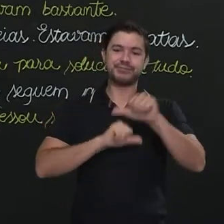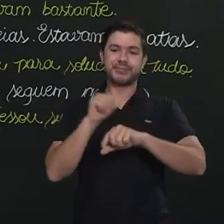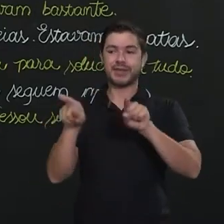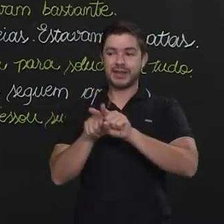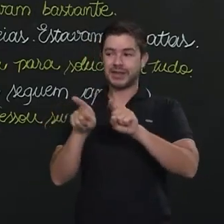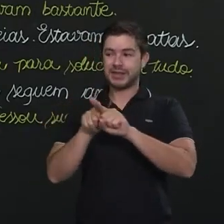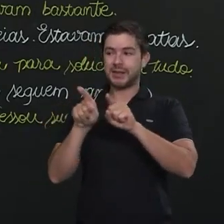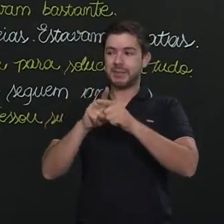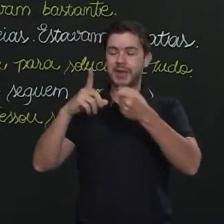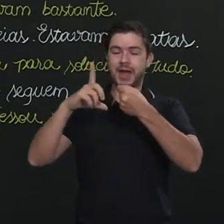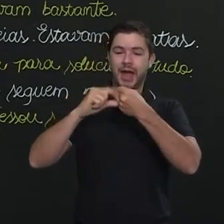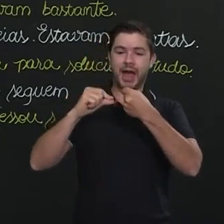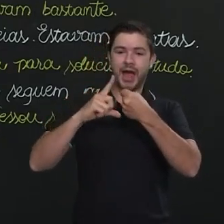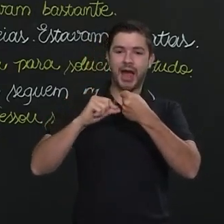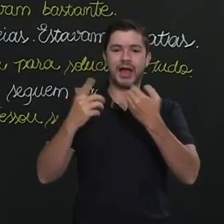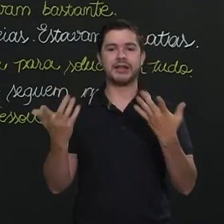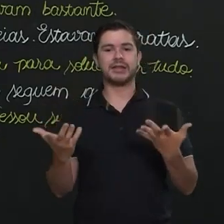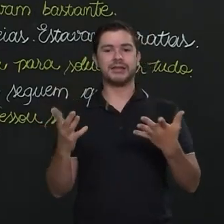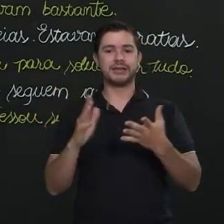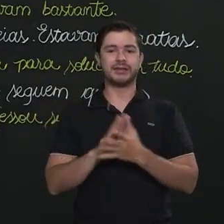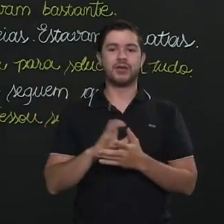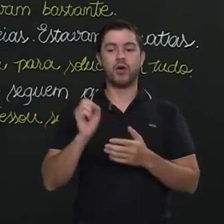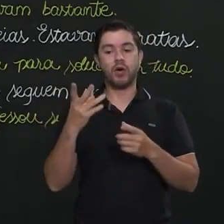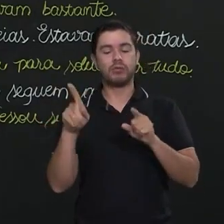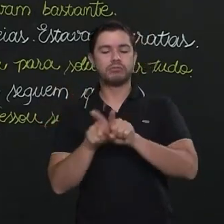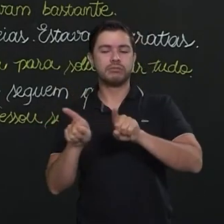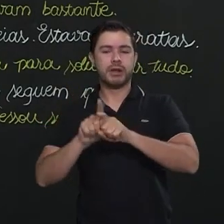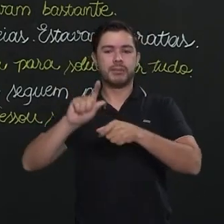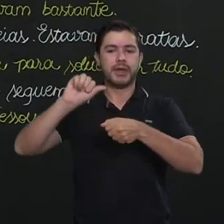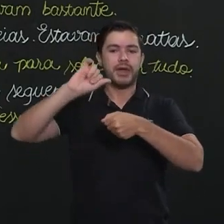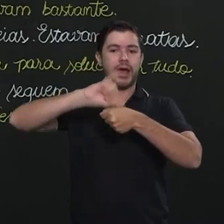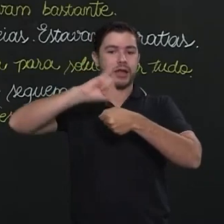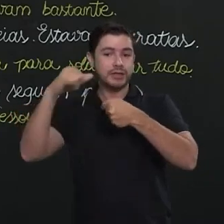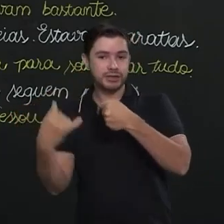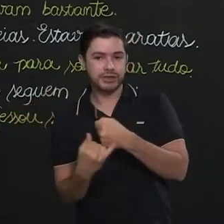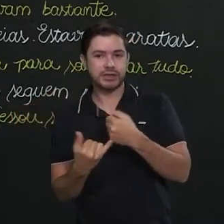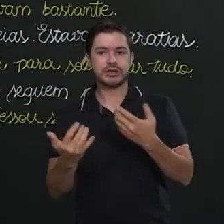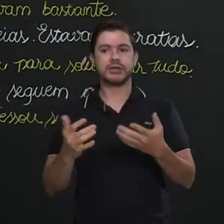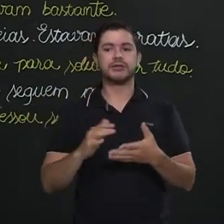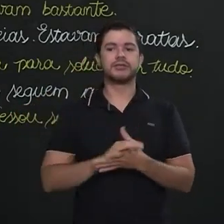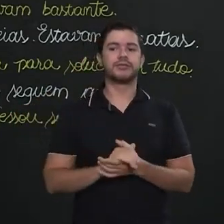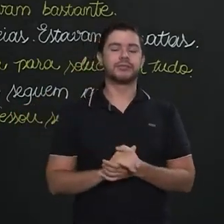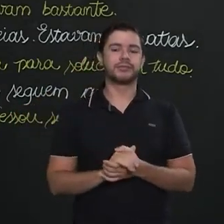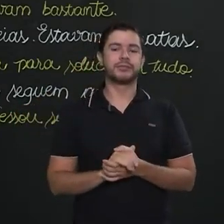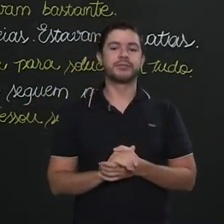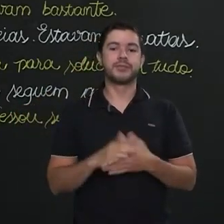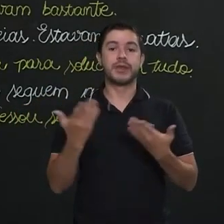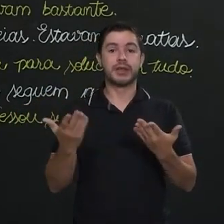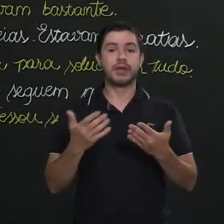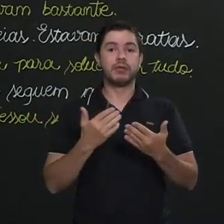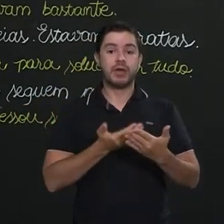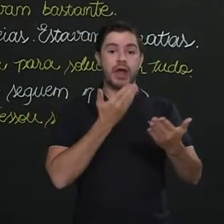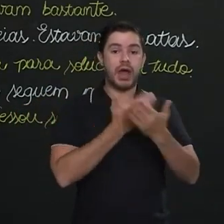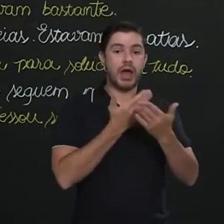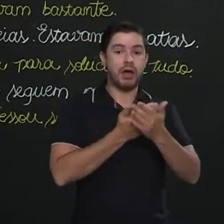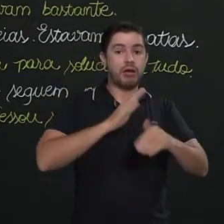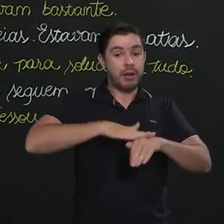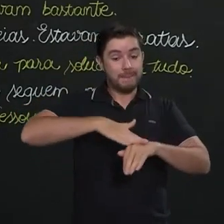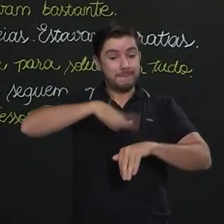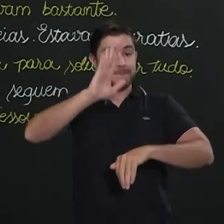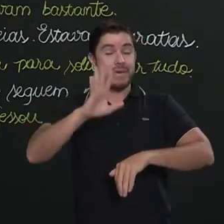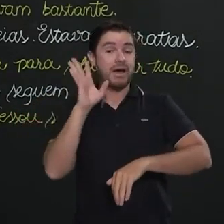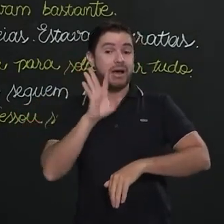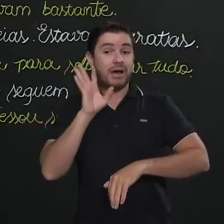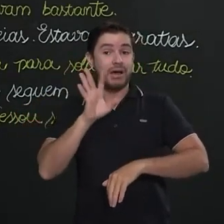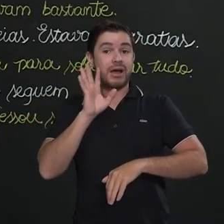o artigo e o adjetivo. Então perceba nesse caso, nesse primeiro exemplo, as aulas mais